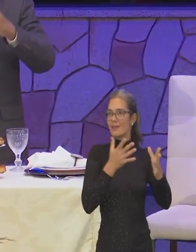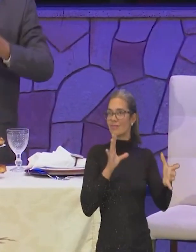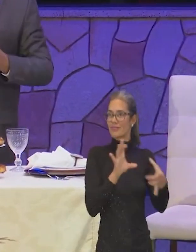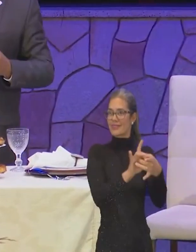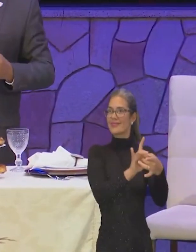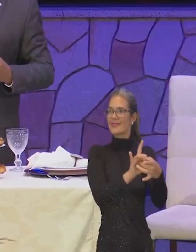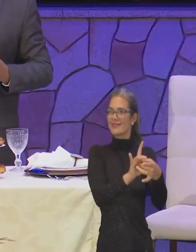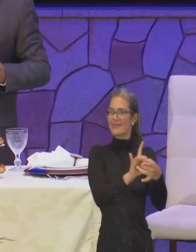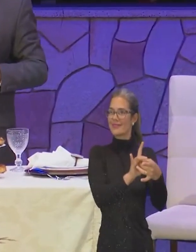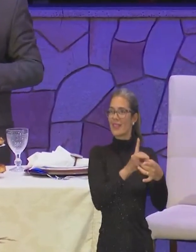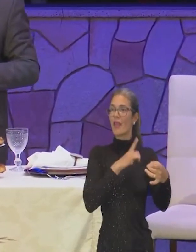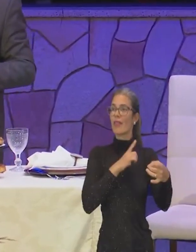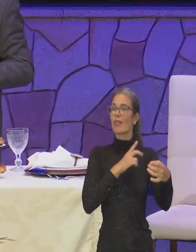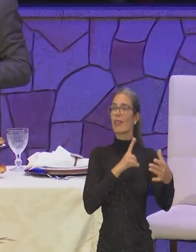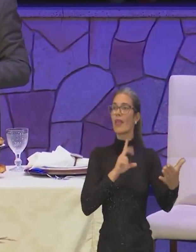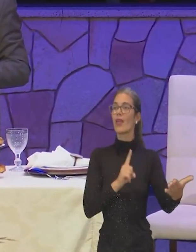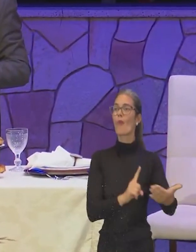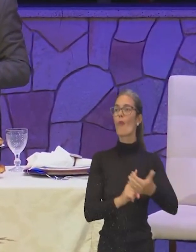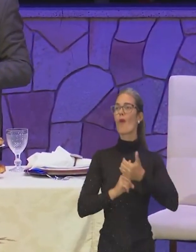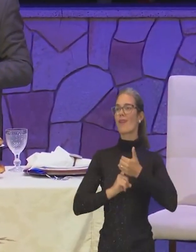um acolhimento fantástico.